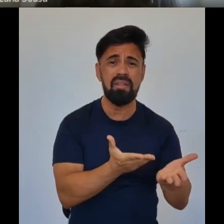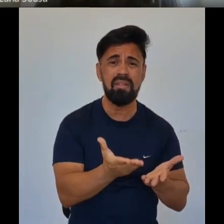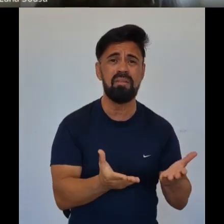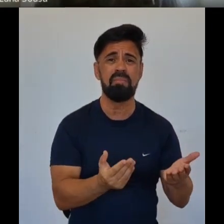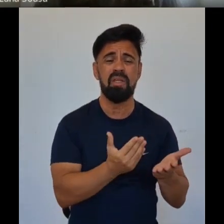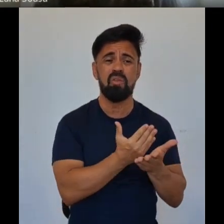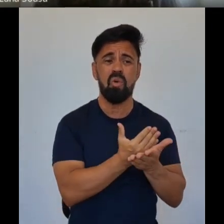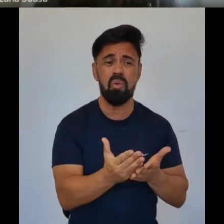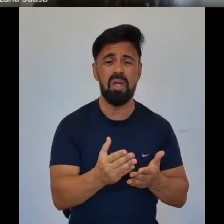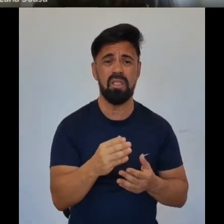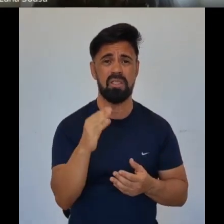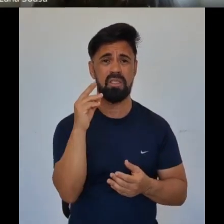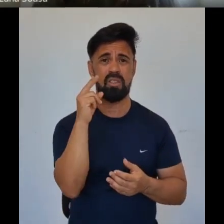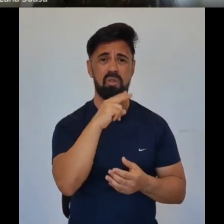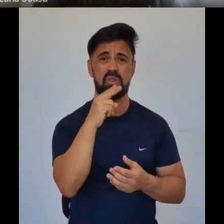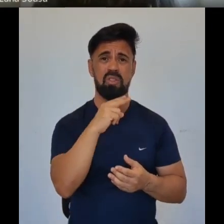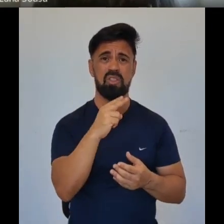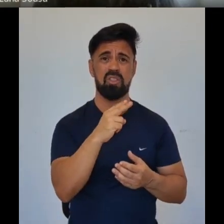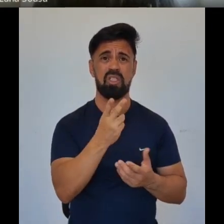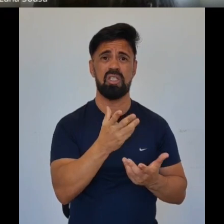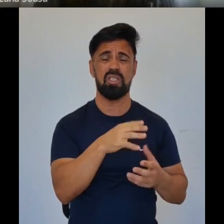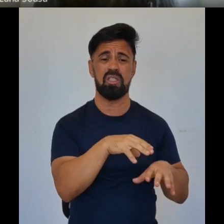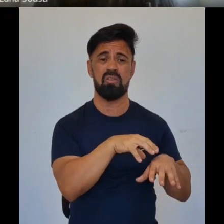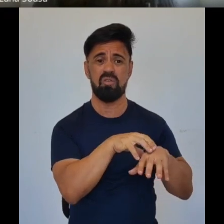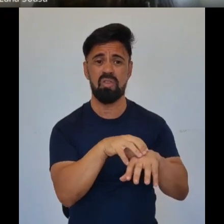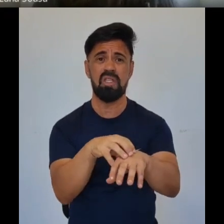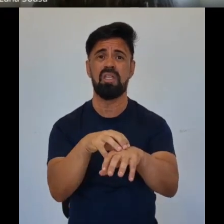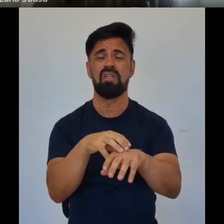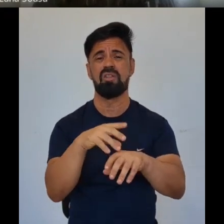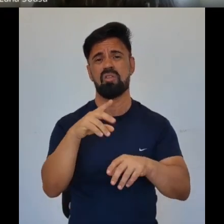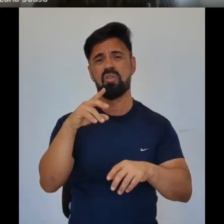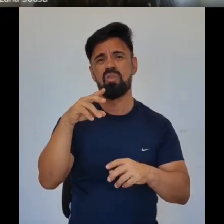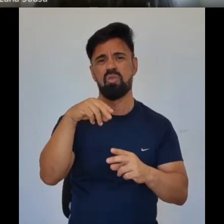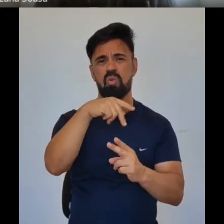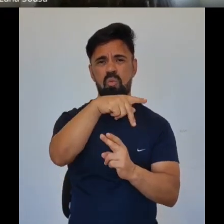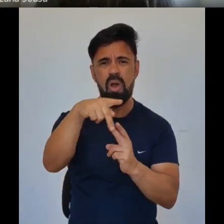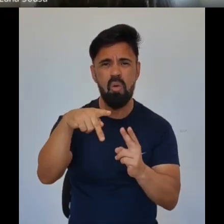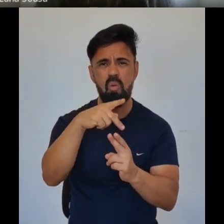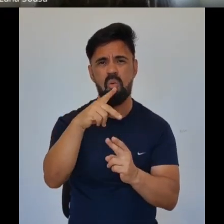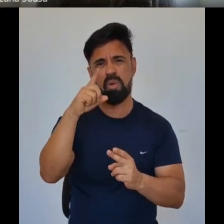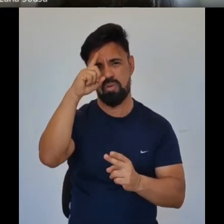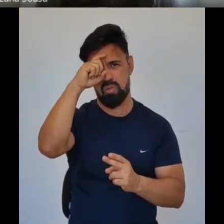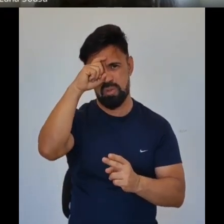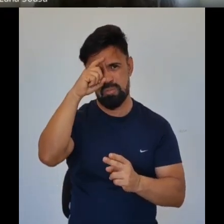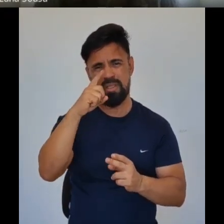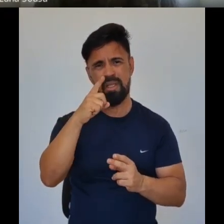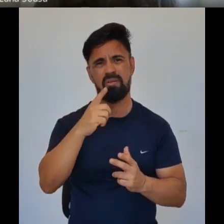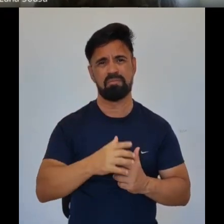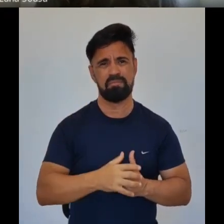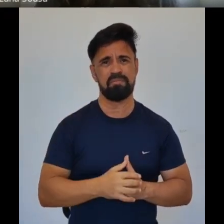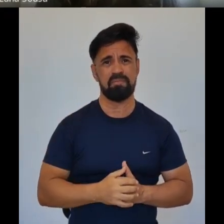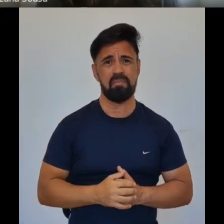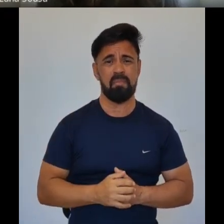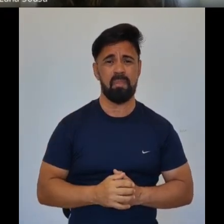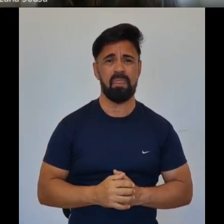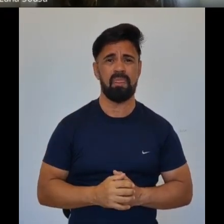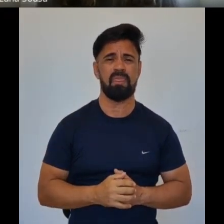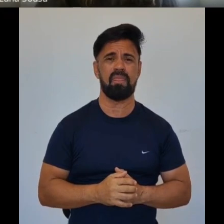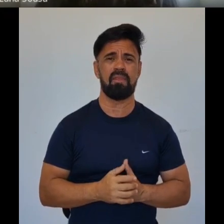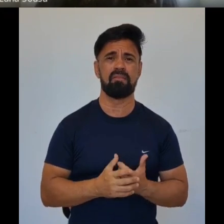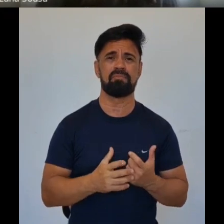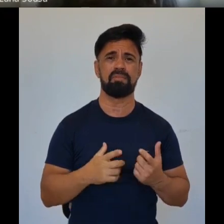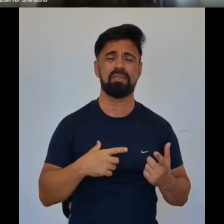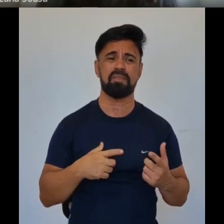liberdade, elas dificilmente têm acesso a equipe suficiente para tratamento de saúde. Normalmente você tem uma